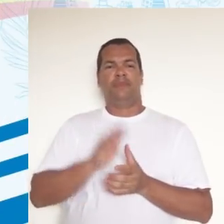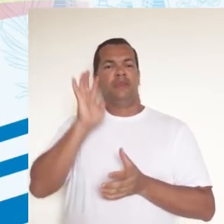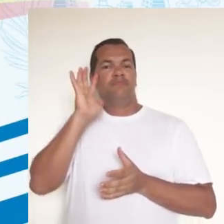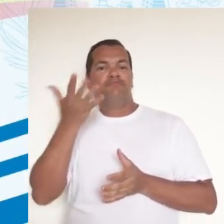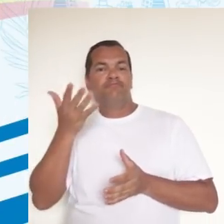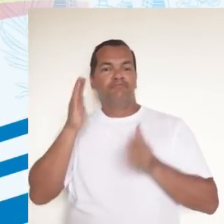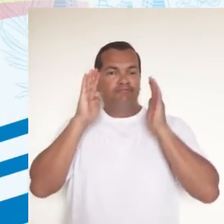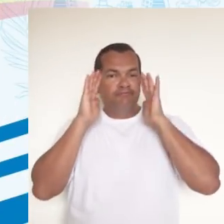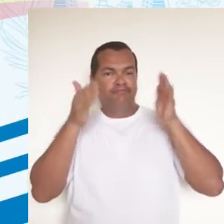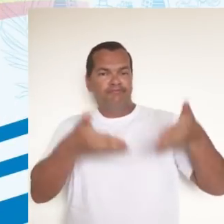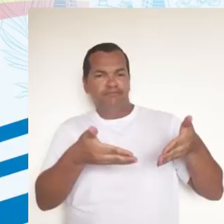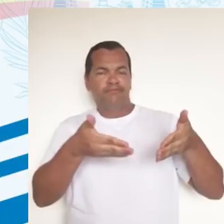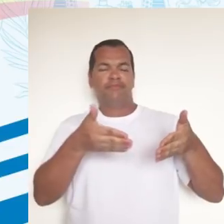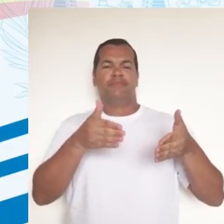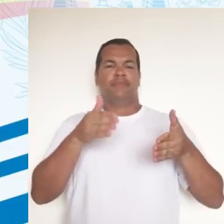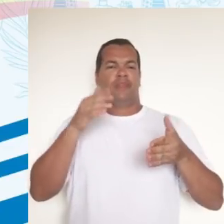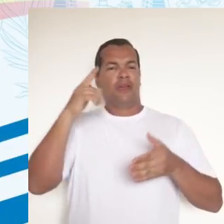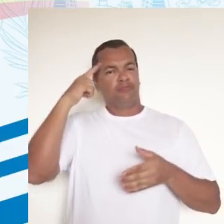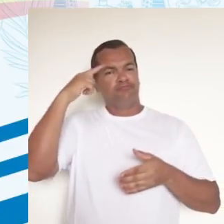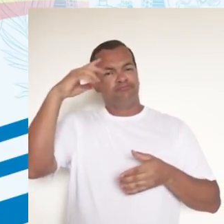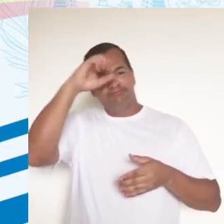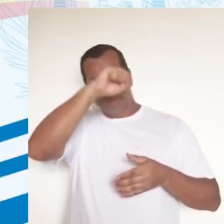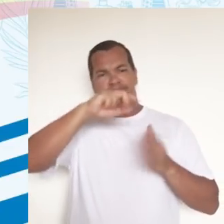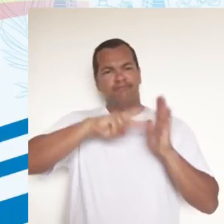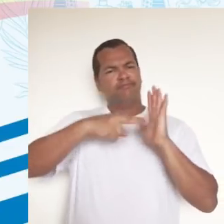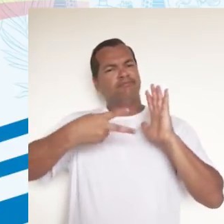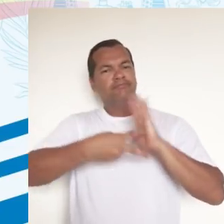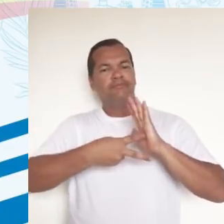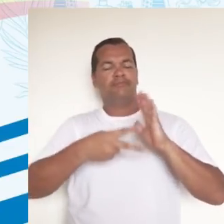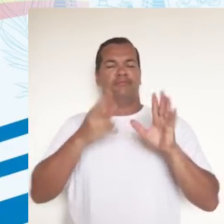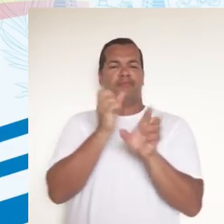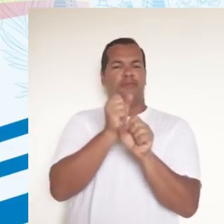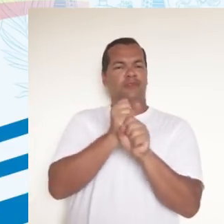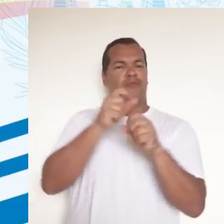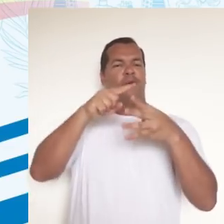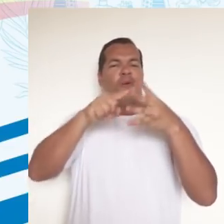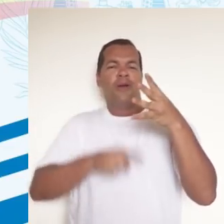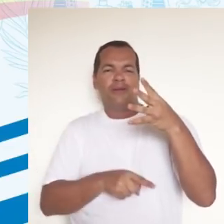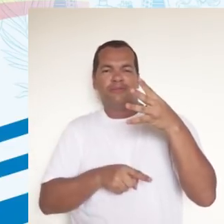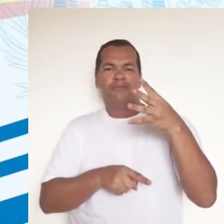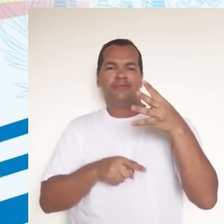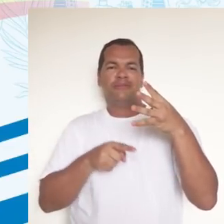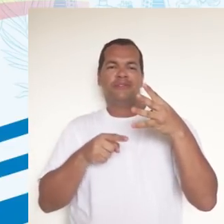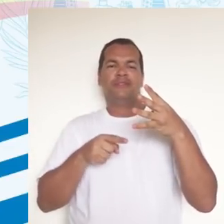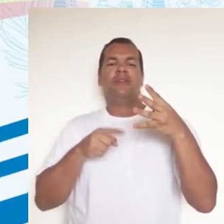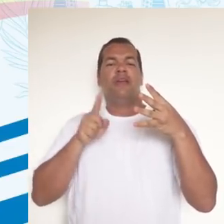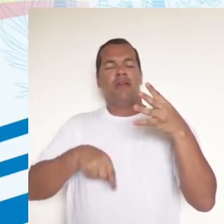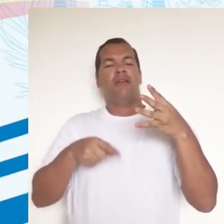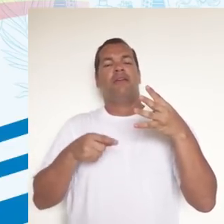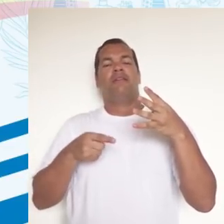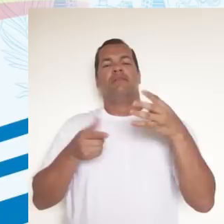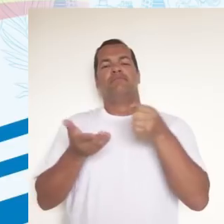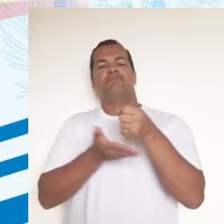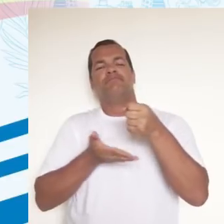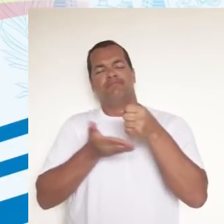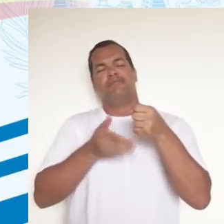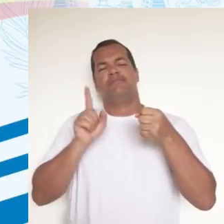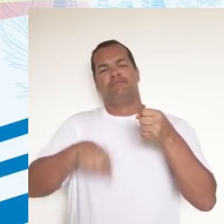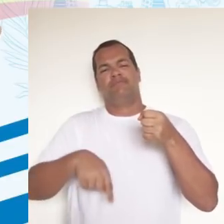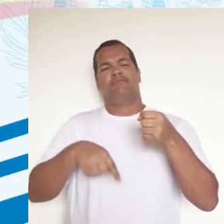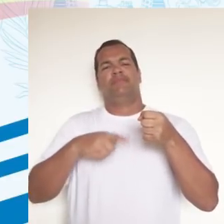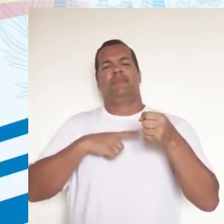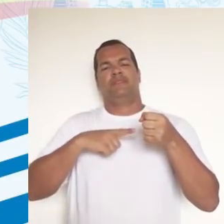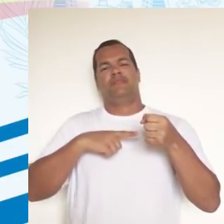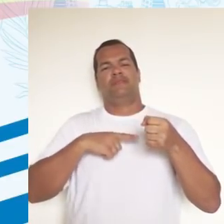a resolução de problemas com ênfase na compreensão dos significados das operações fundamentais se baseia